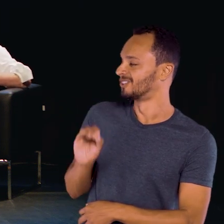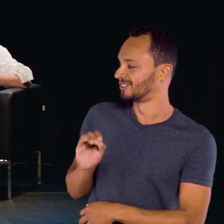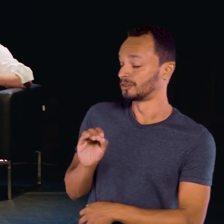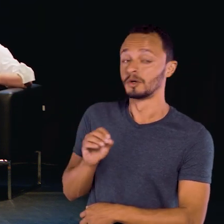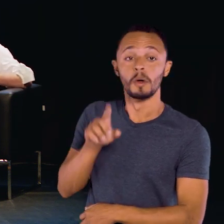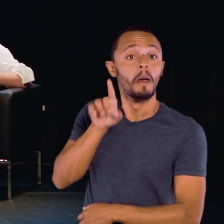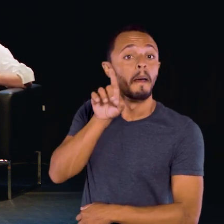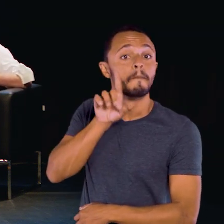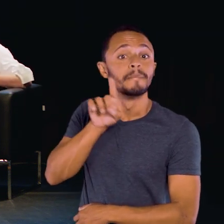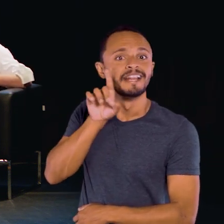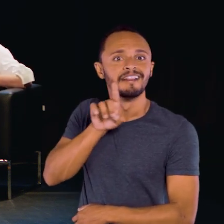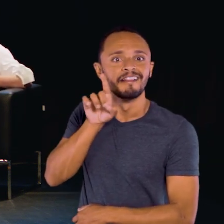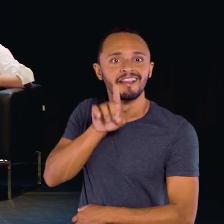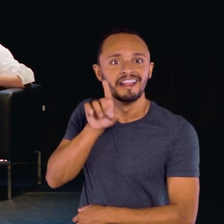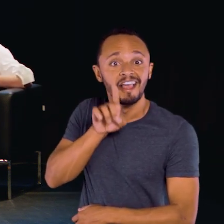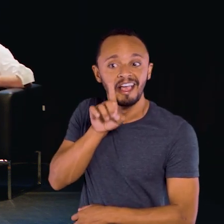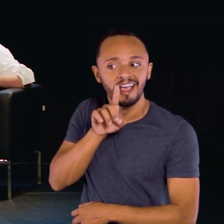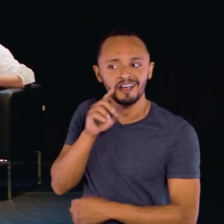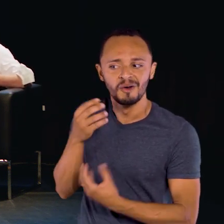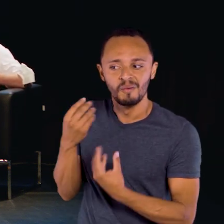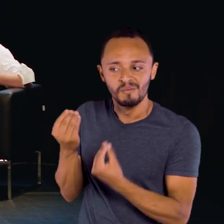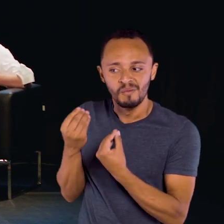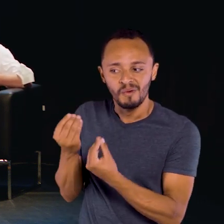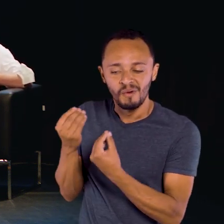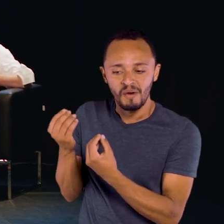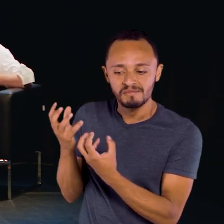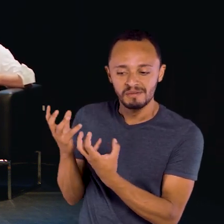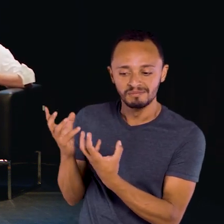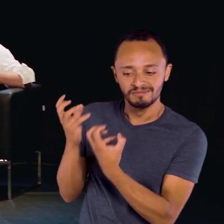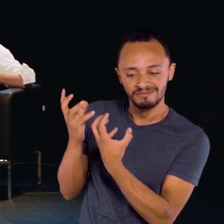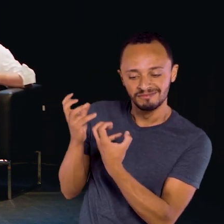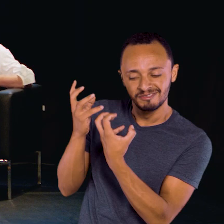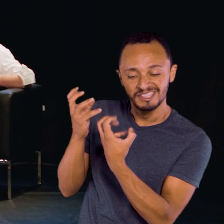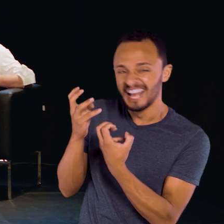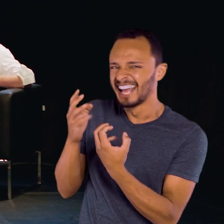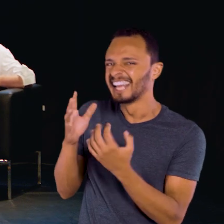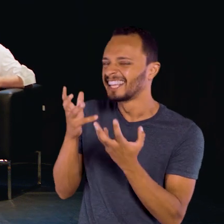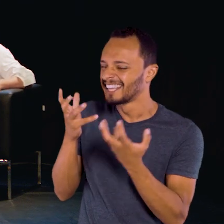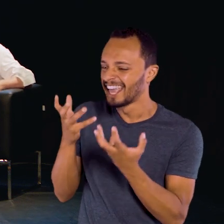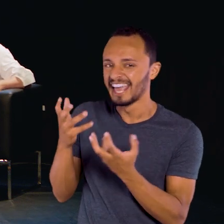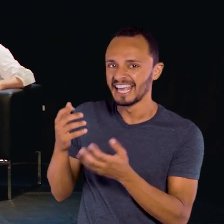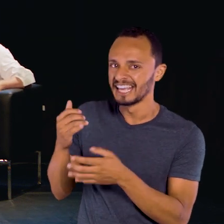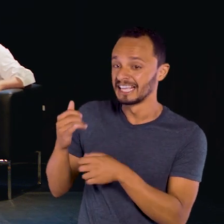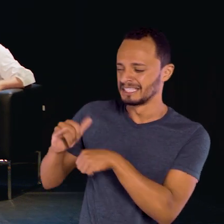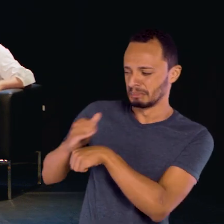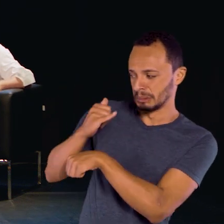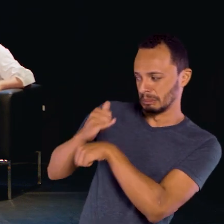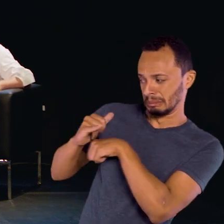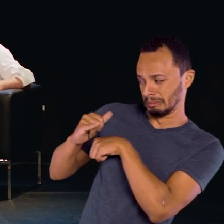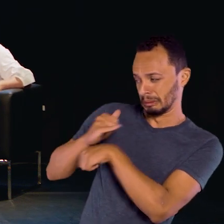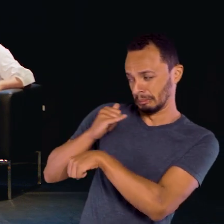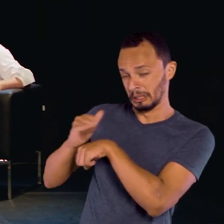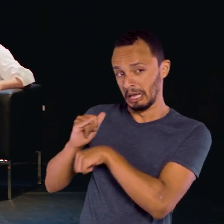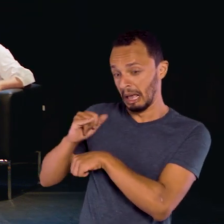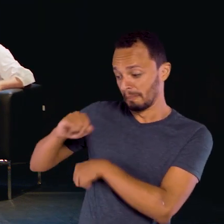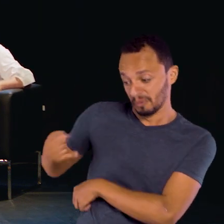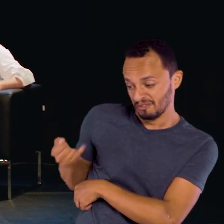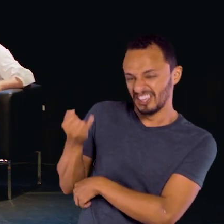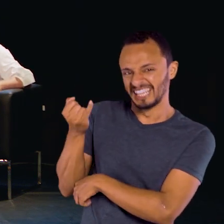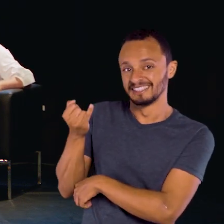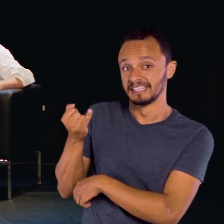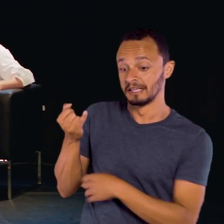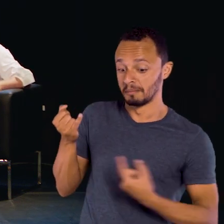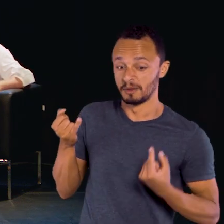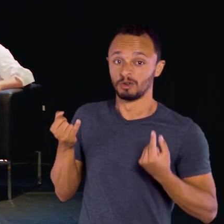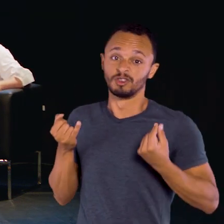gente? Gosta de espizinhar carioca. Eu e Eliane somos cariocas, então ele aproveita demais. Né? Aqui